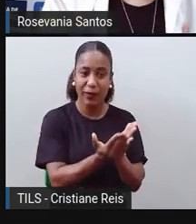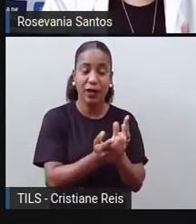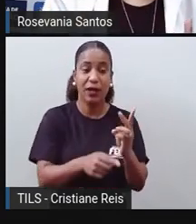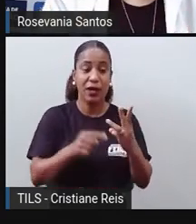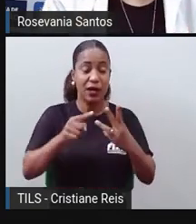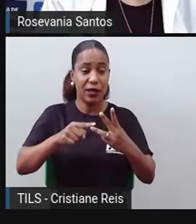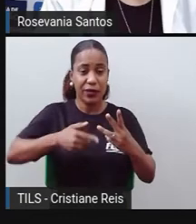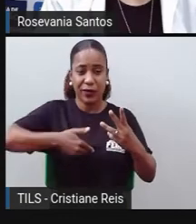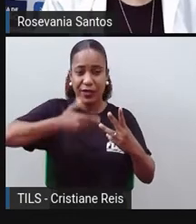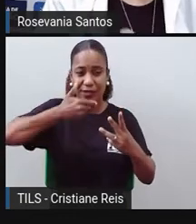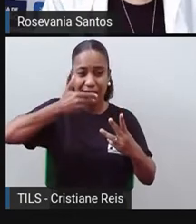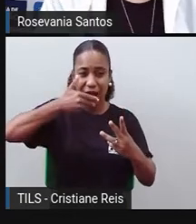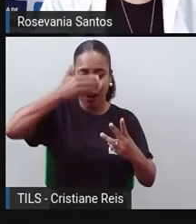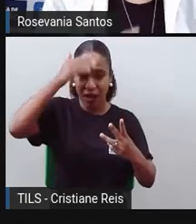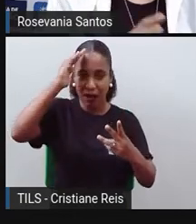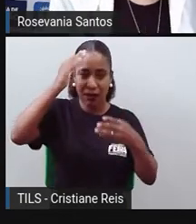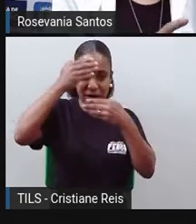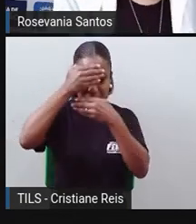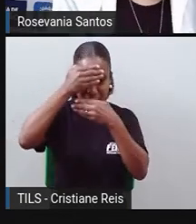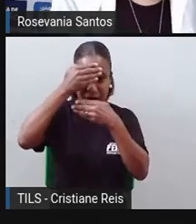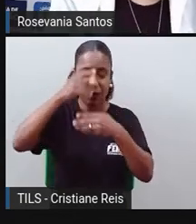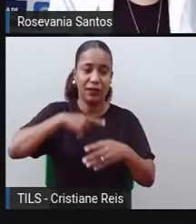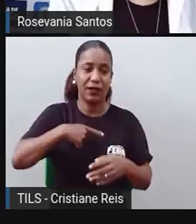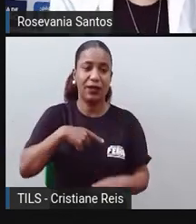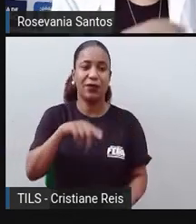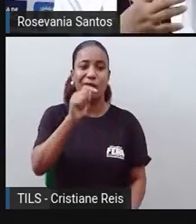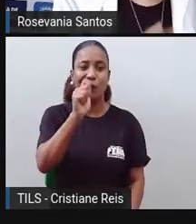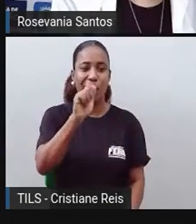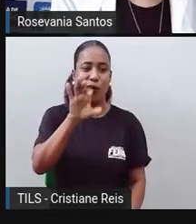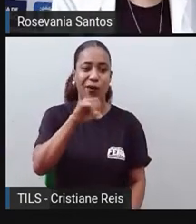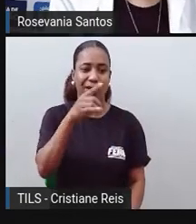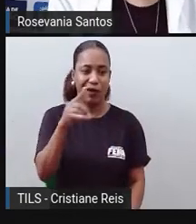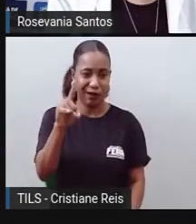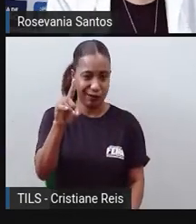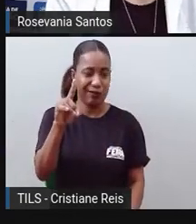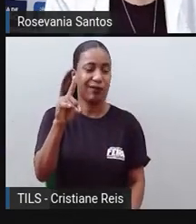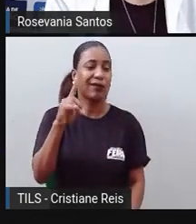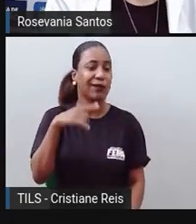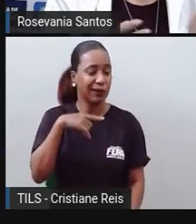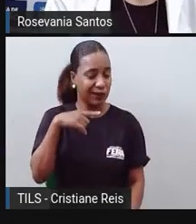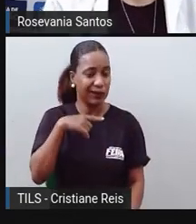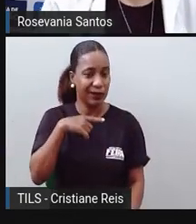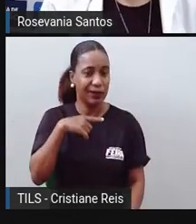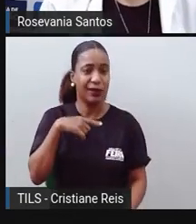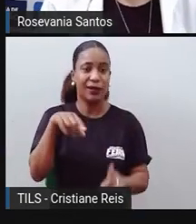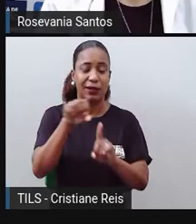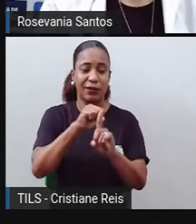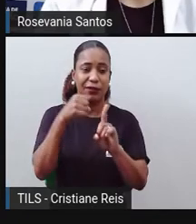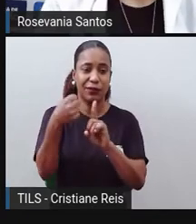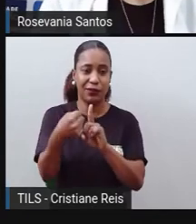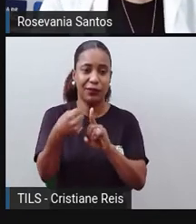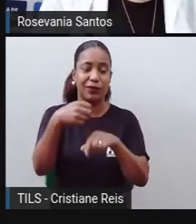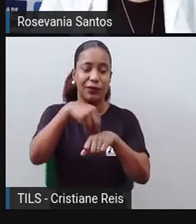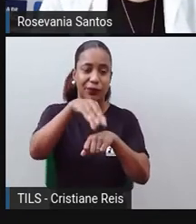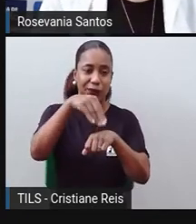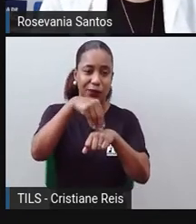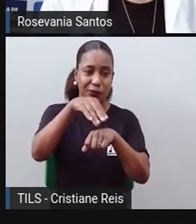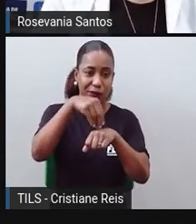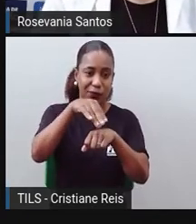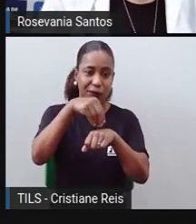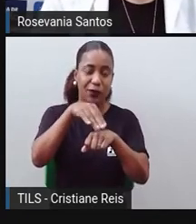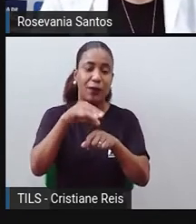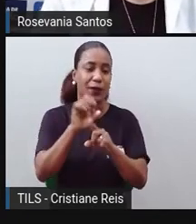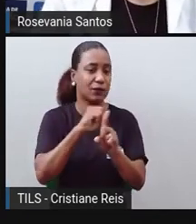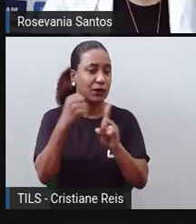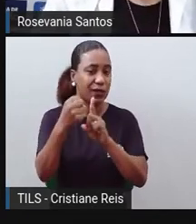Alcorão ainda tem uma característica de trazer também em coisas referentes à sociedade, não só à religião. Então, o